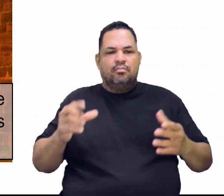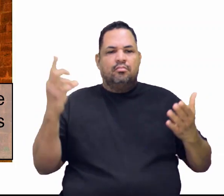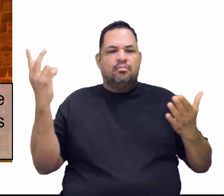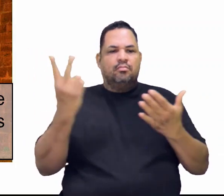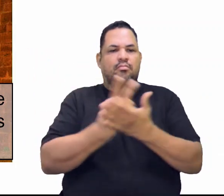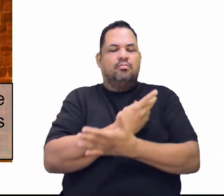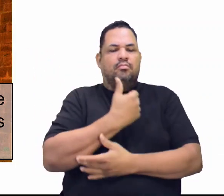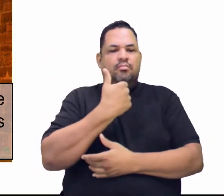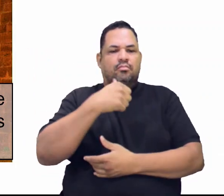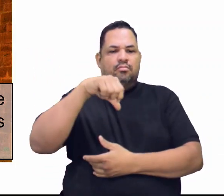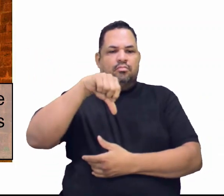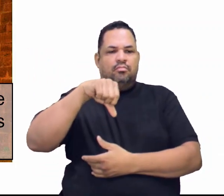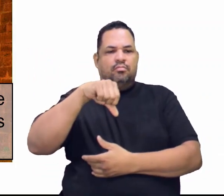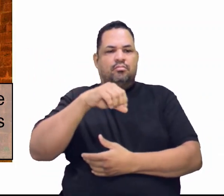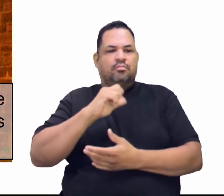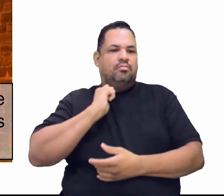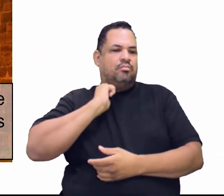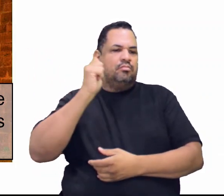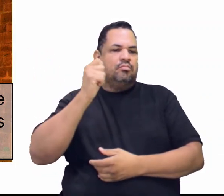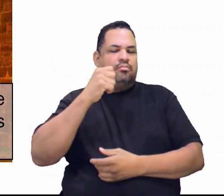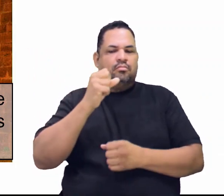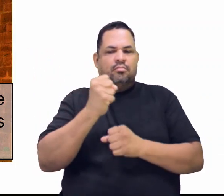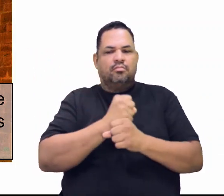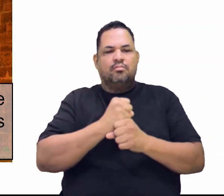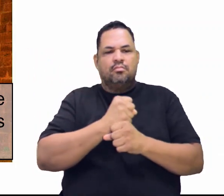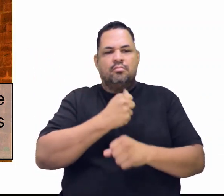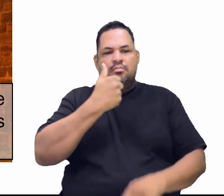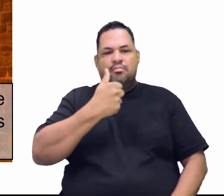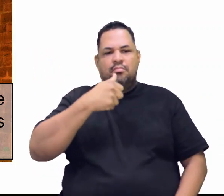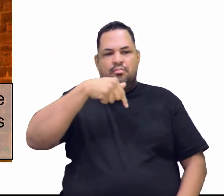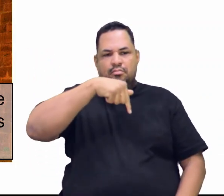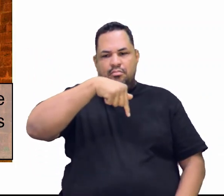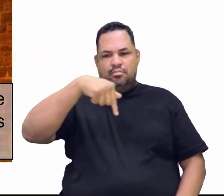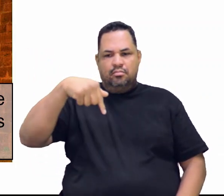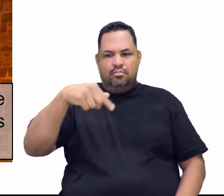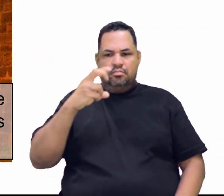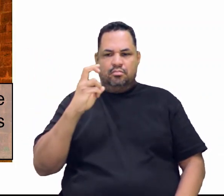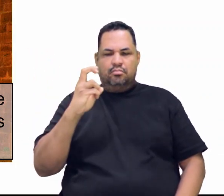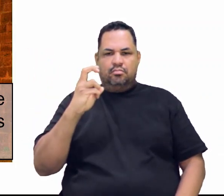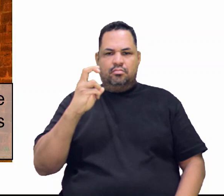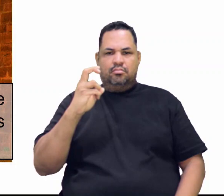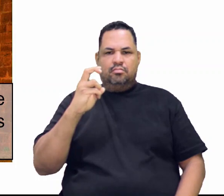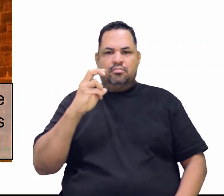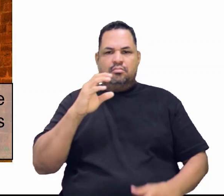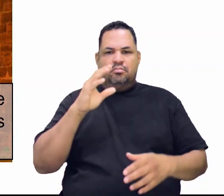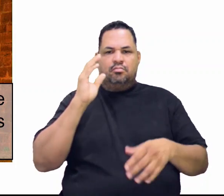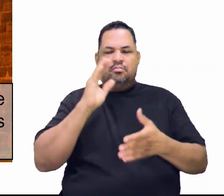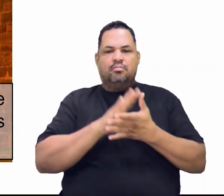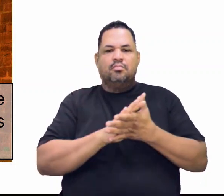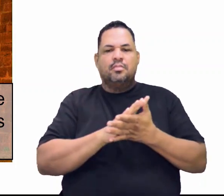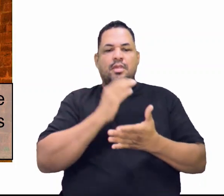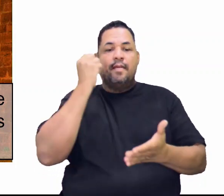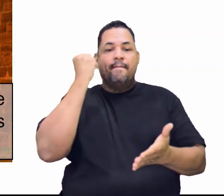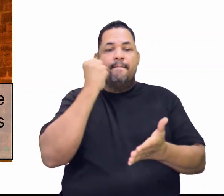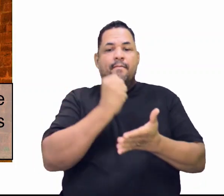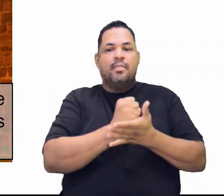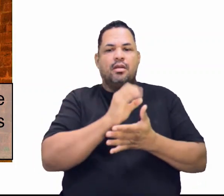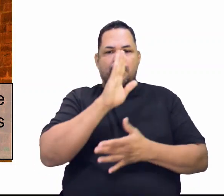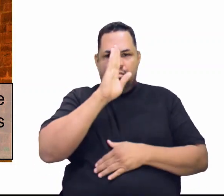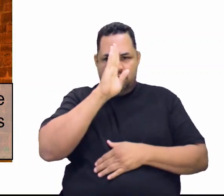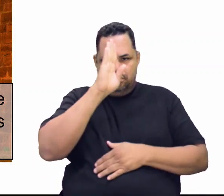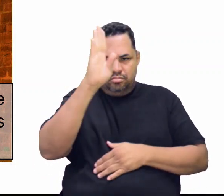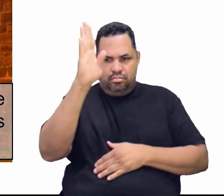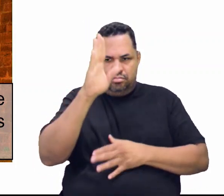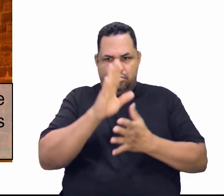19 de abril de 1775, certo? A pedra fundamental, ela